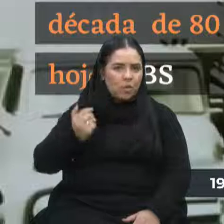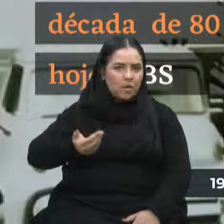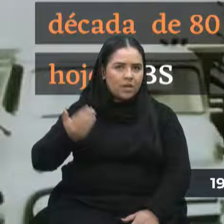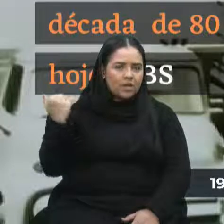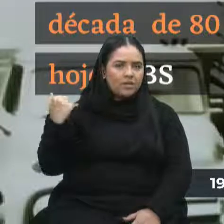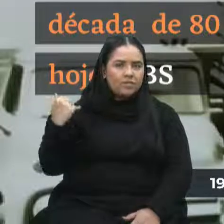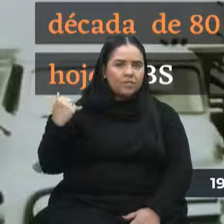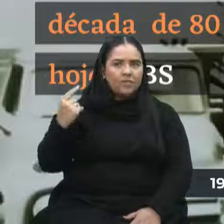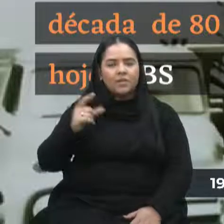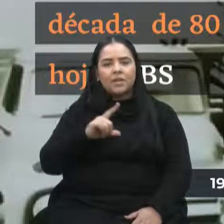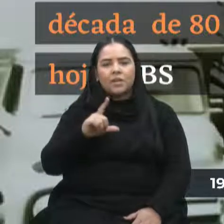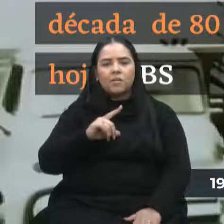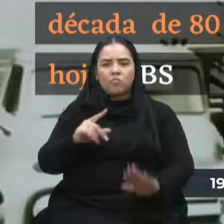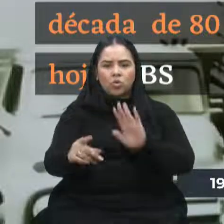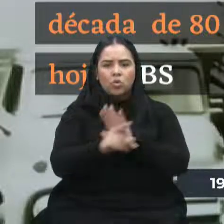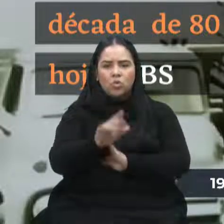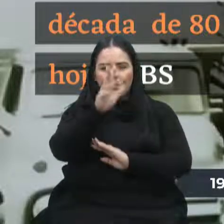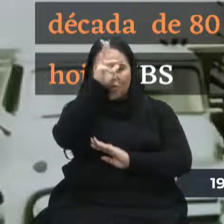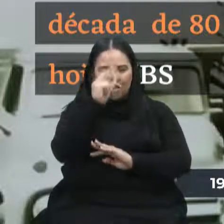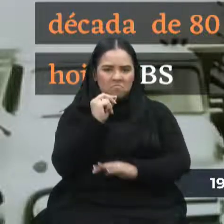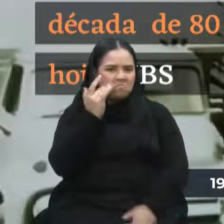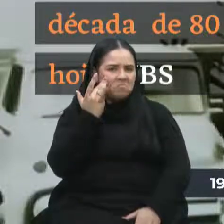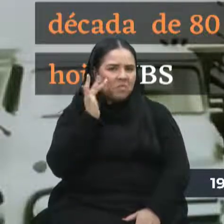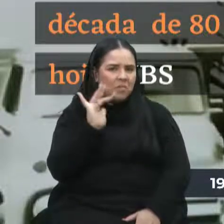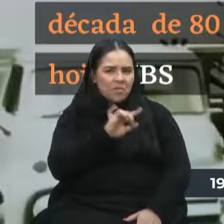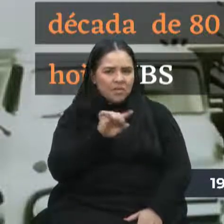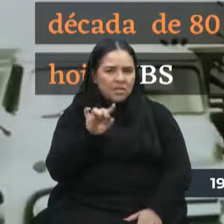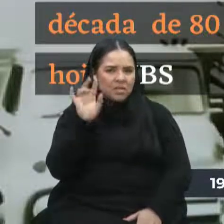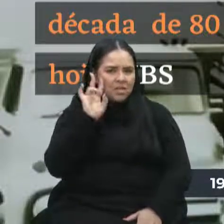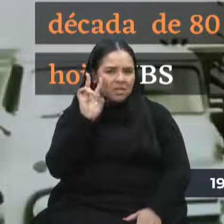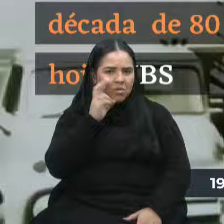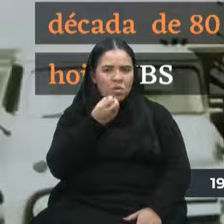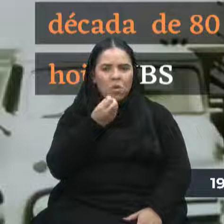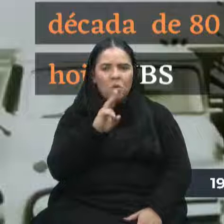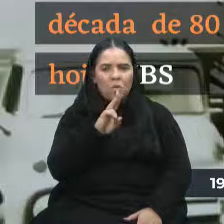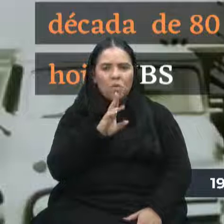abatia frangos, né? Não sei se vocês lembram, se conheceram.